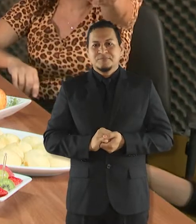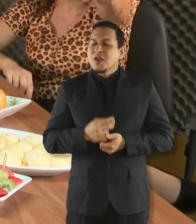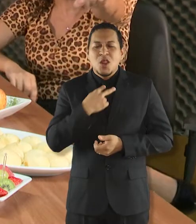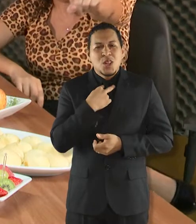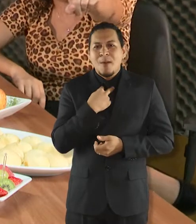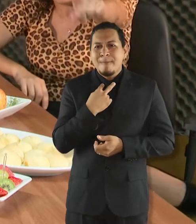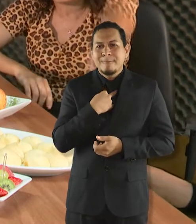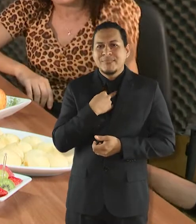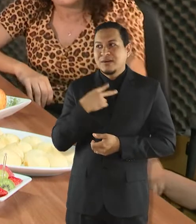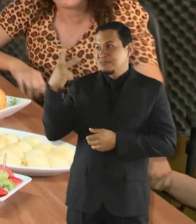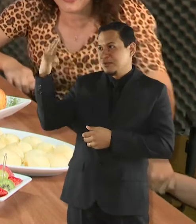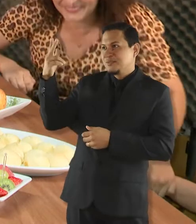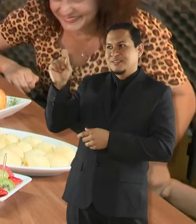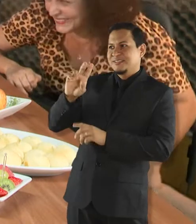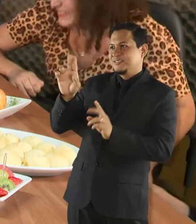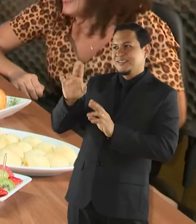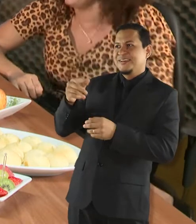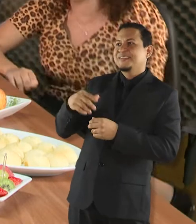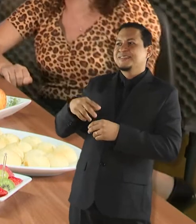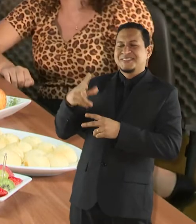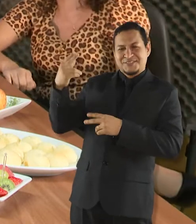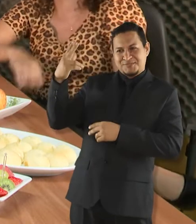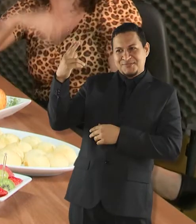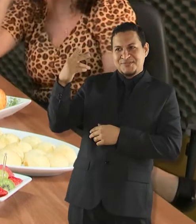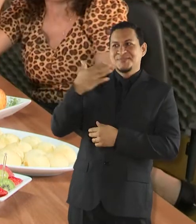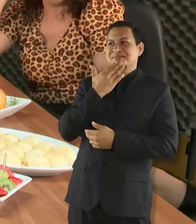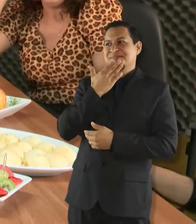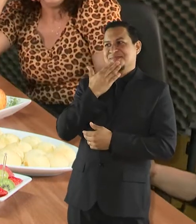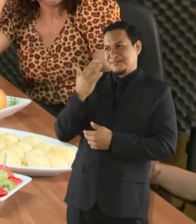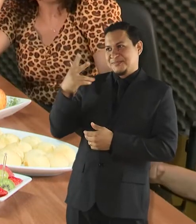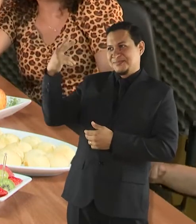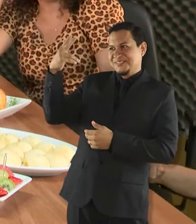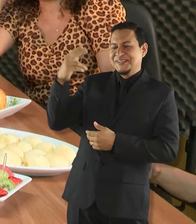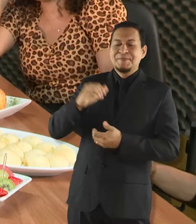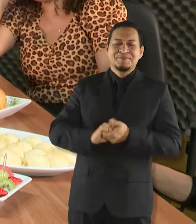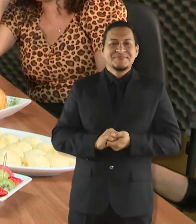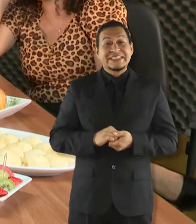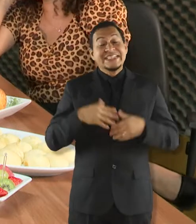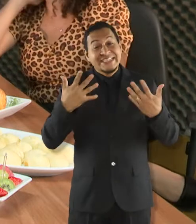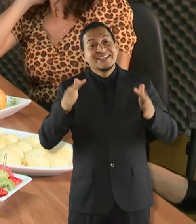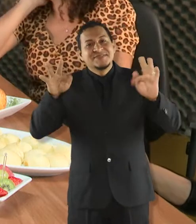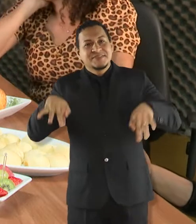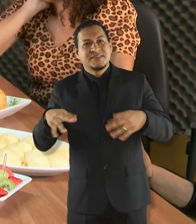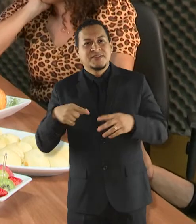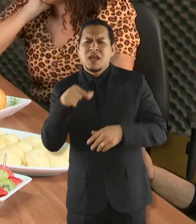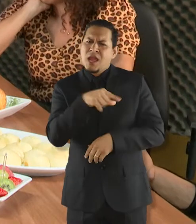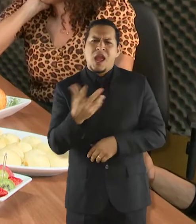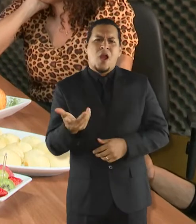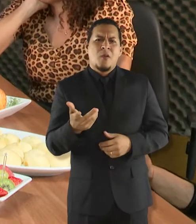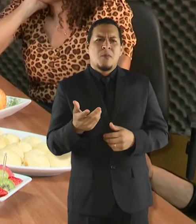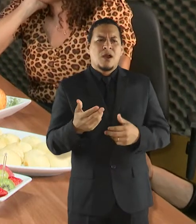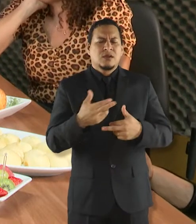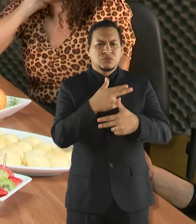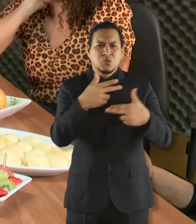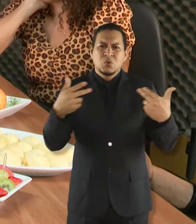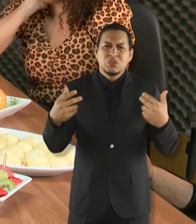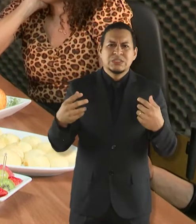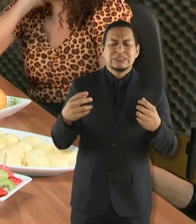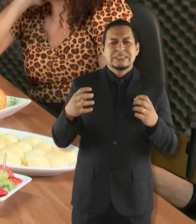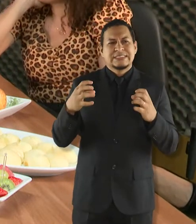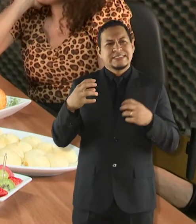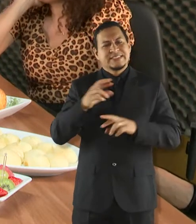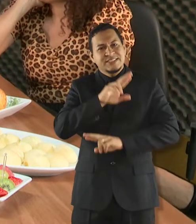Não pode cortar, tá, Diego? Ai, pode cortar, viu? Corta essa parte. Gente, que maravilha. Mas enfim, é uma masculinidade muito frágil,